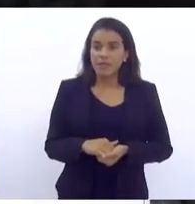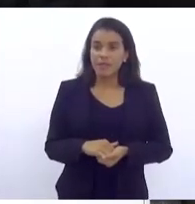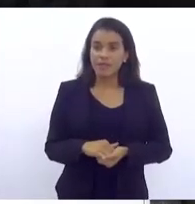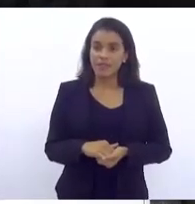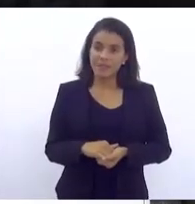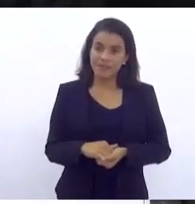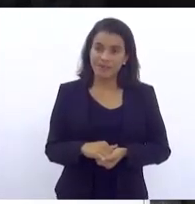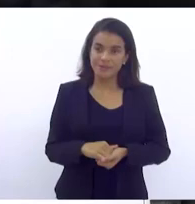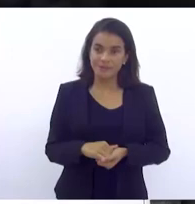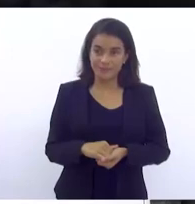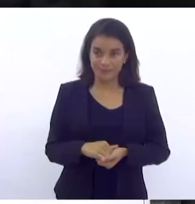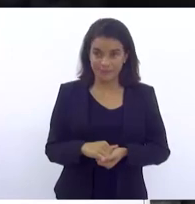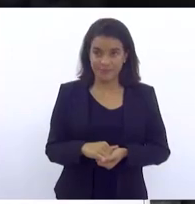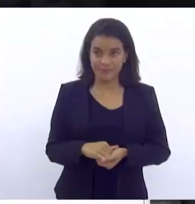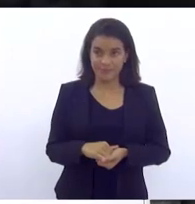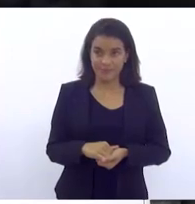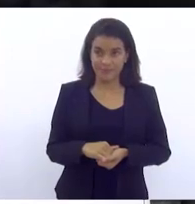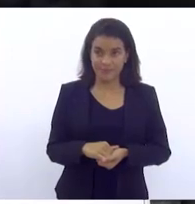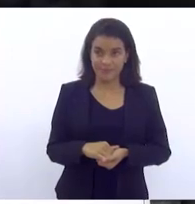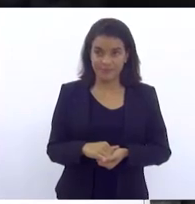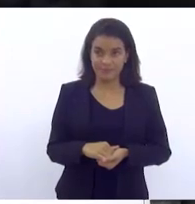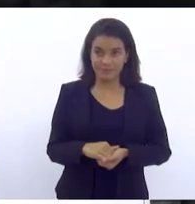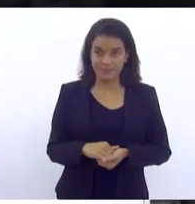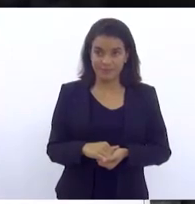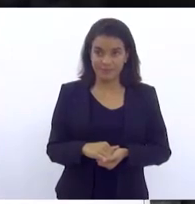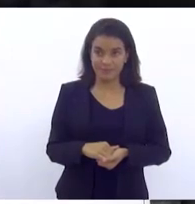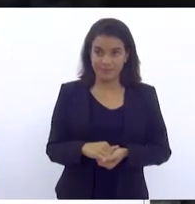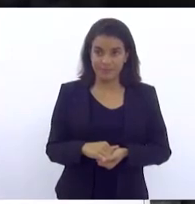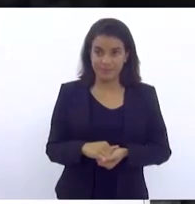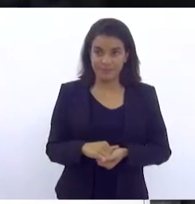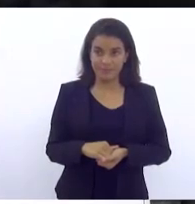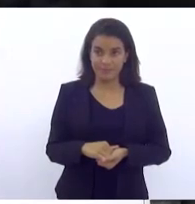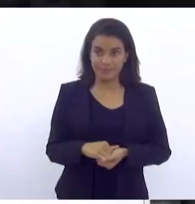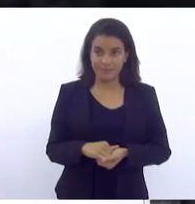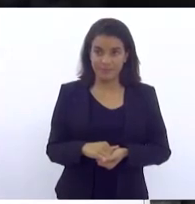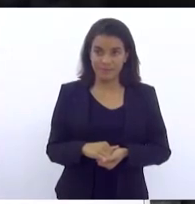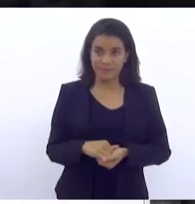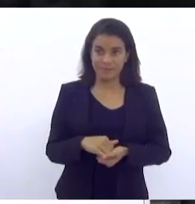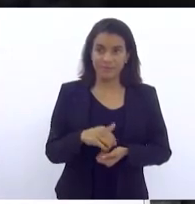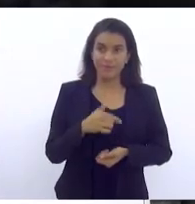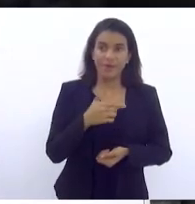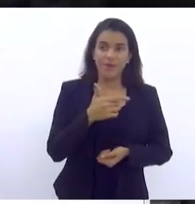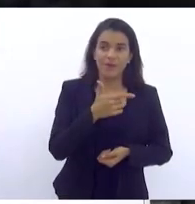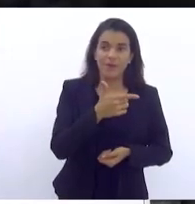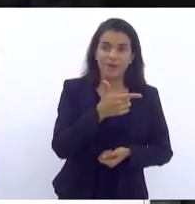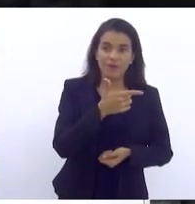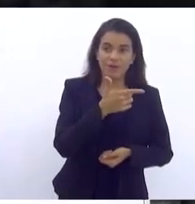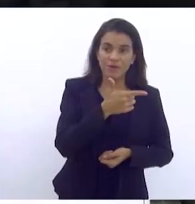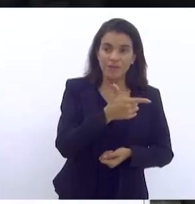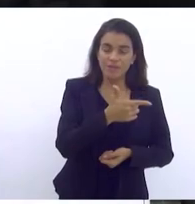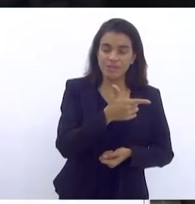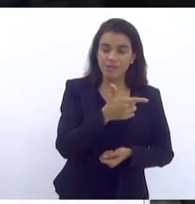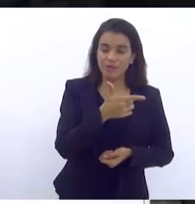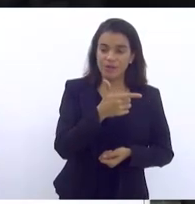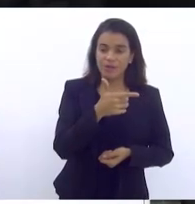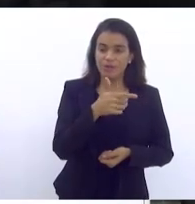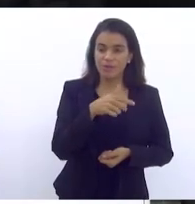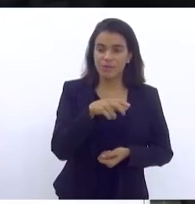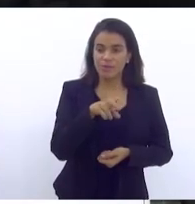loteamento pode falar por favor 25 25 438 99